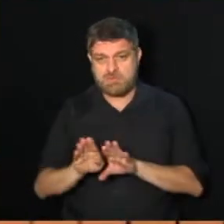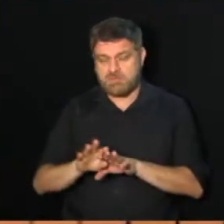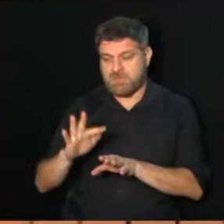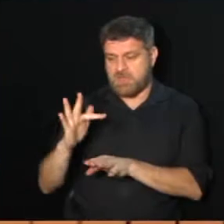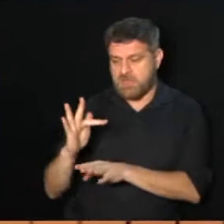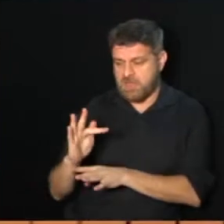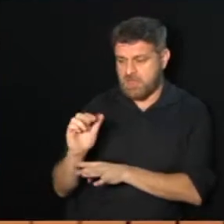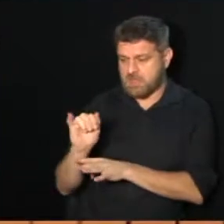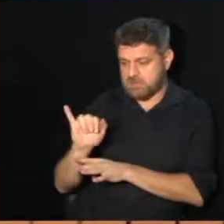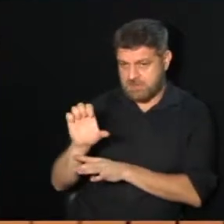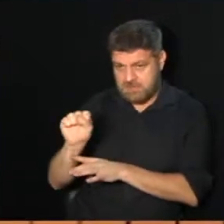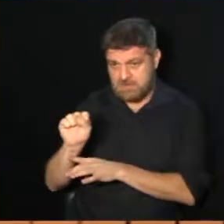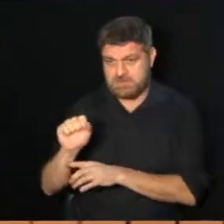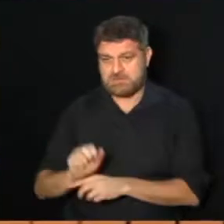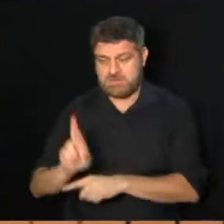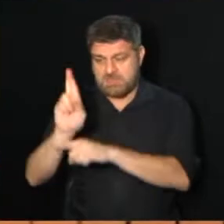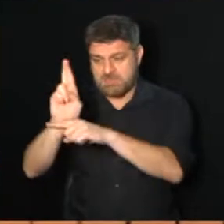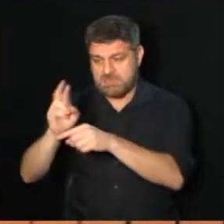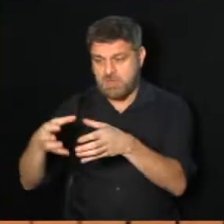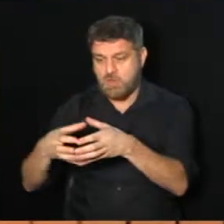Thaís, representando a OAB,